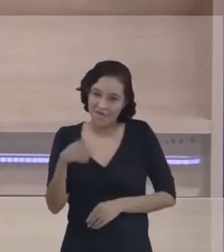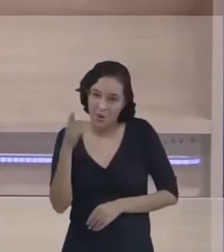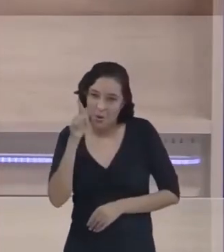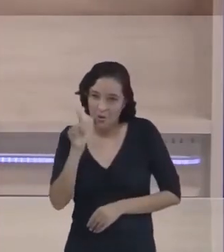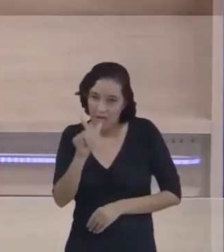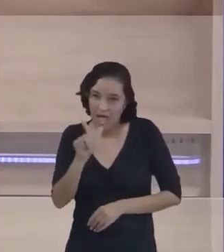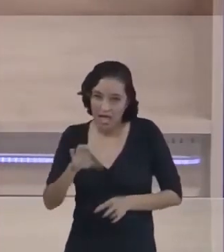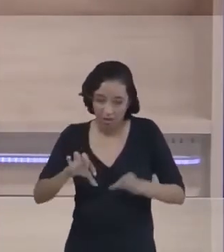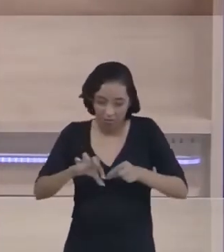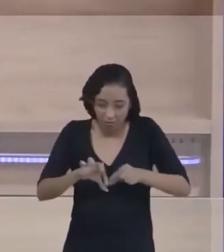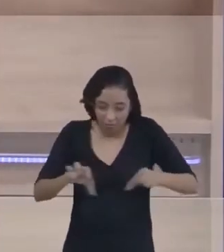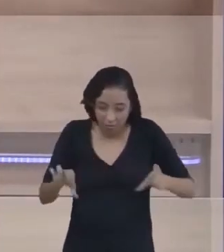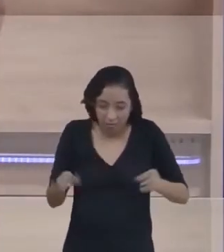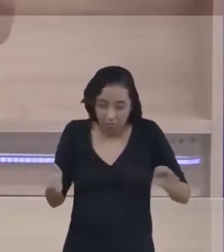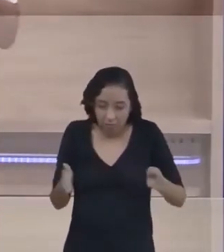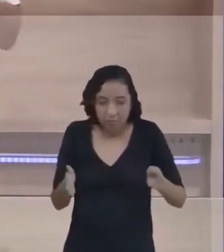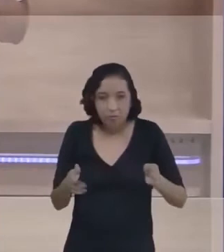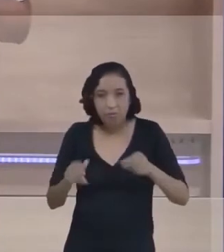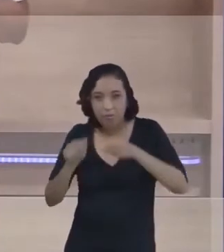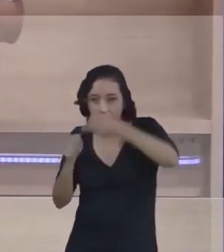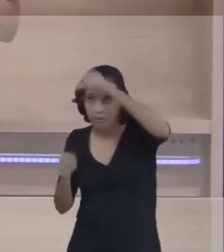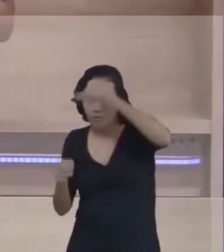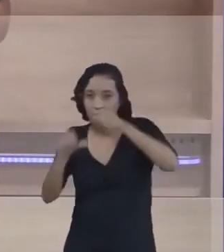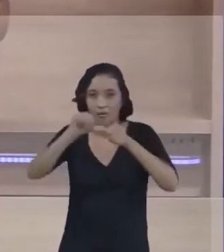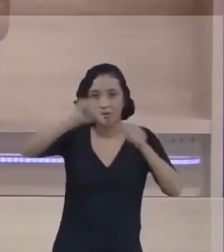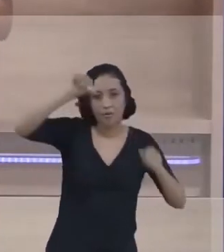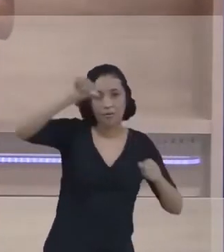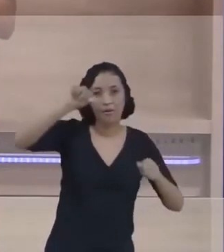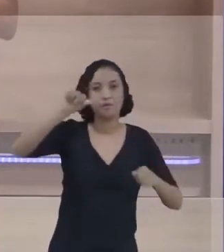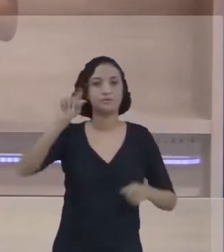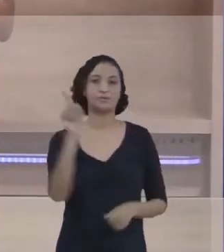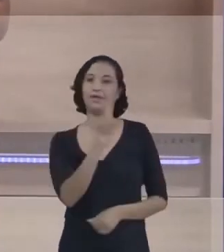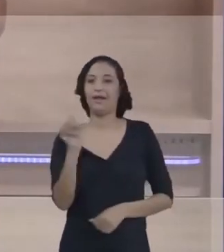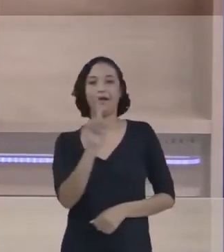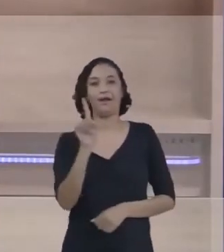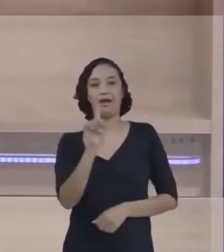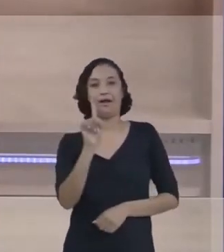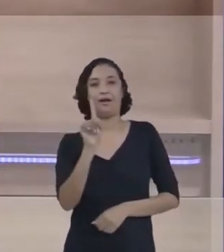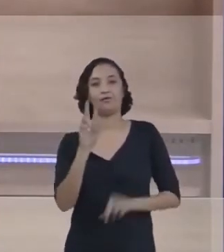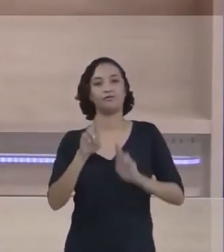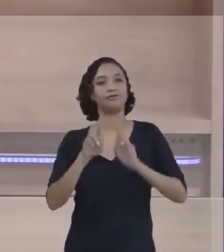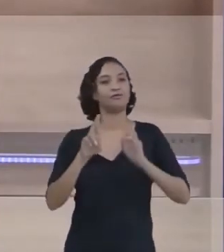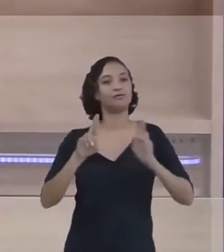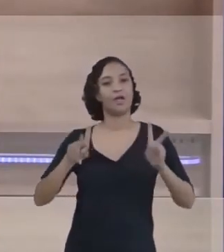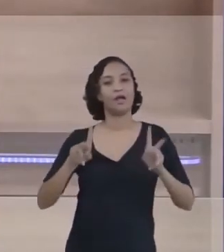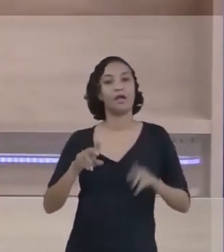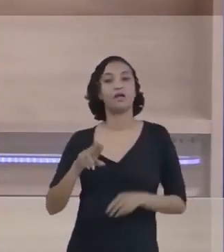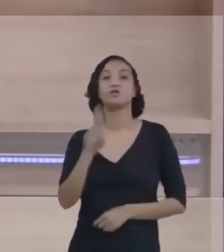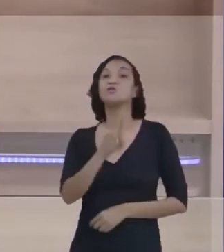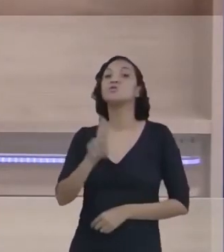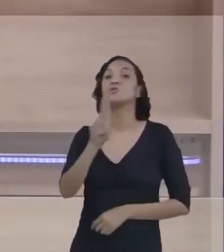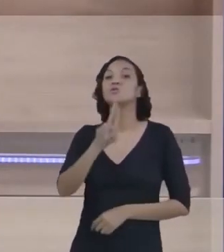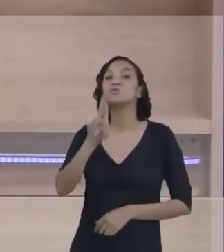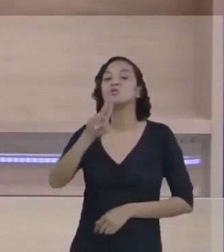Então, para isso, é usado o quê? Usado um outro